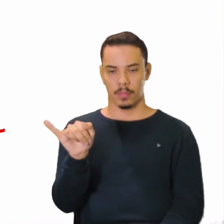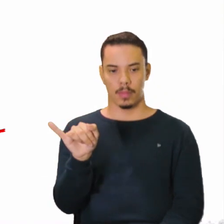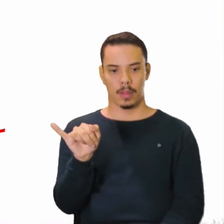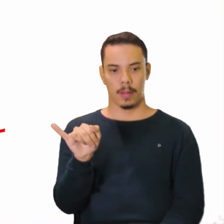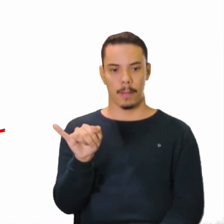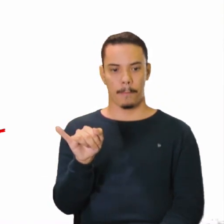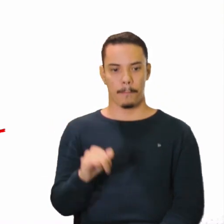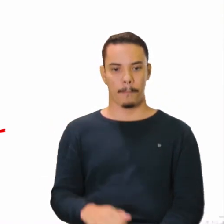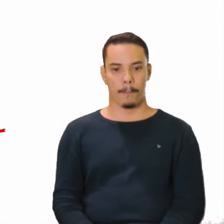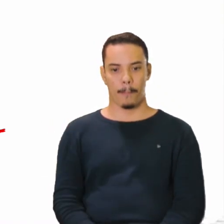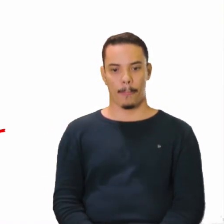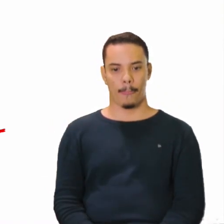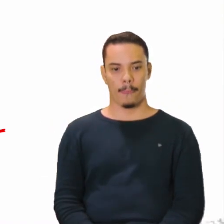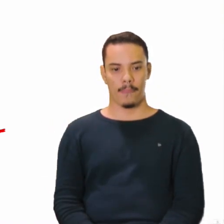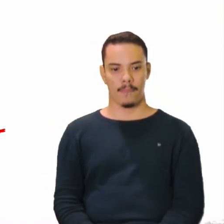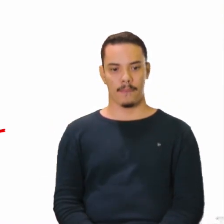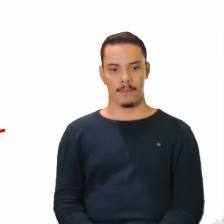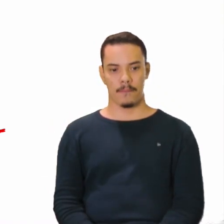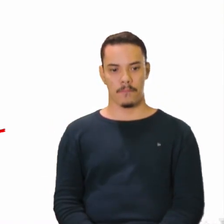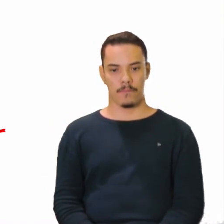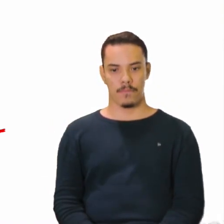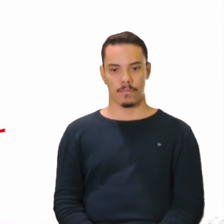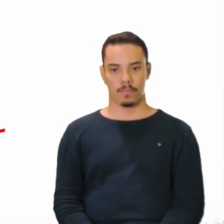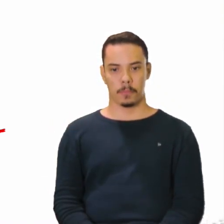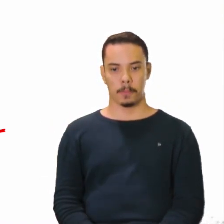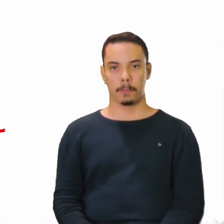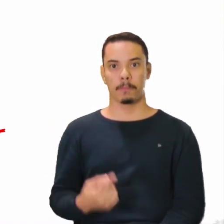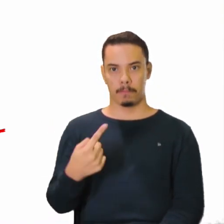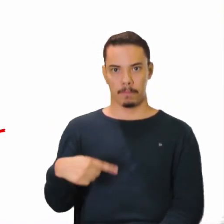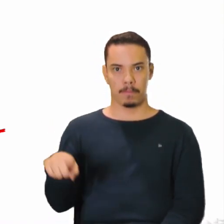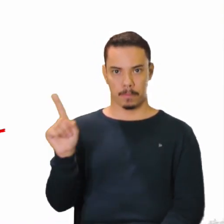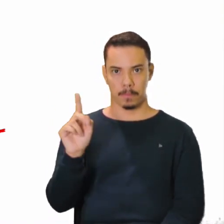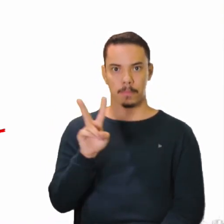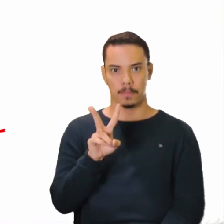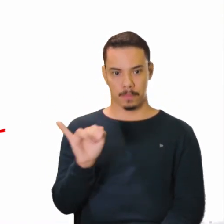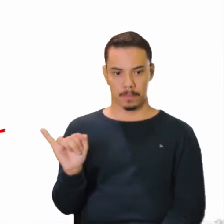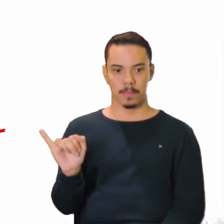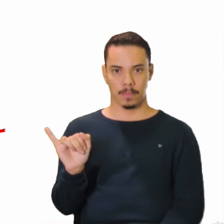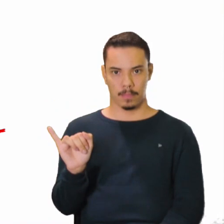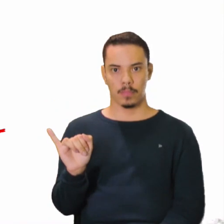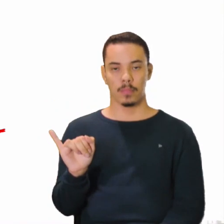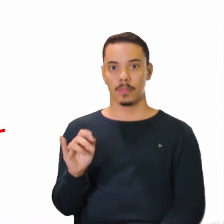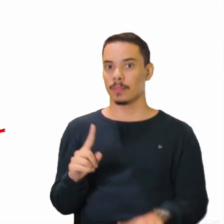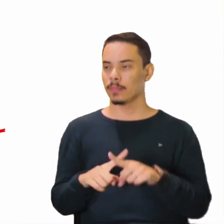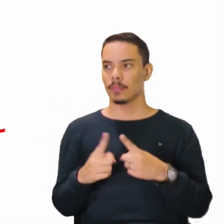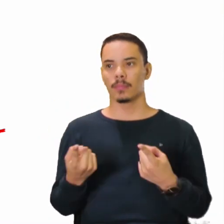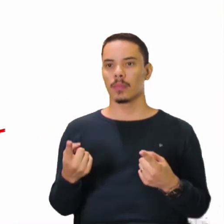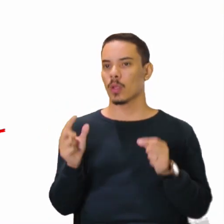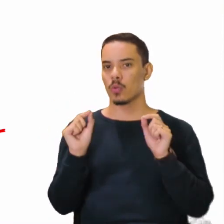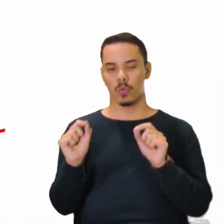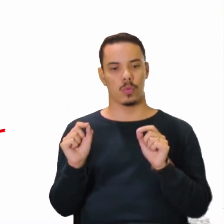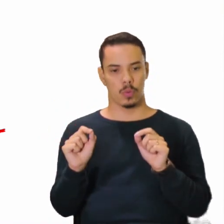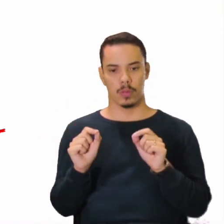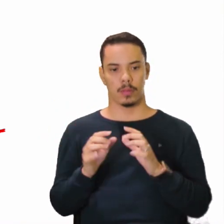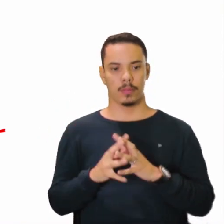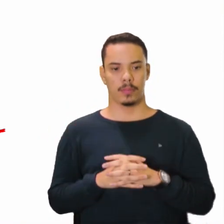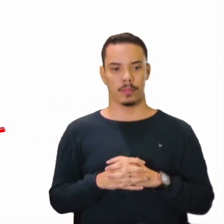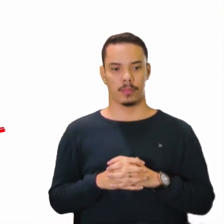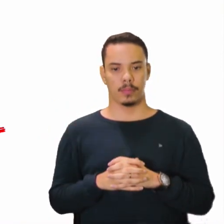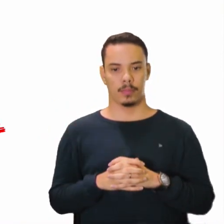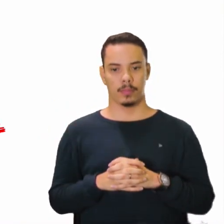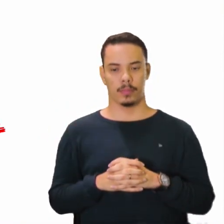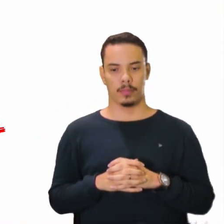verbo ir, olha aqui ele aqui, ó. Certo? Ir no quê? Mais,